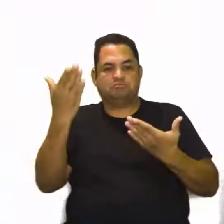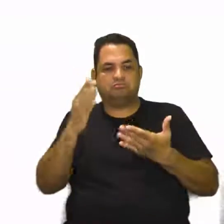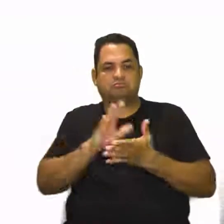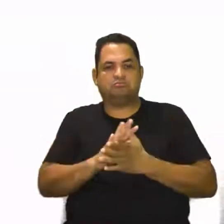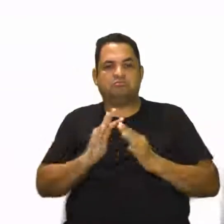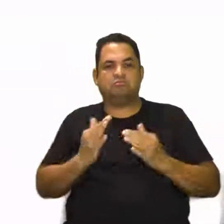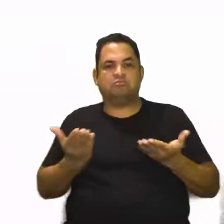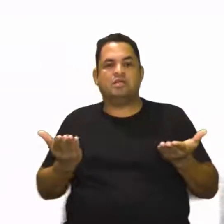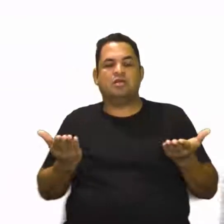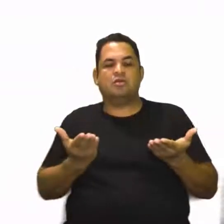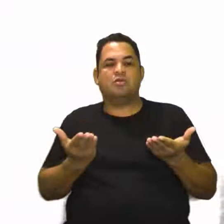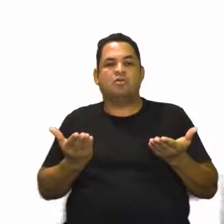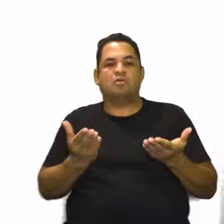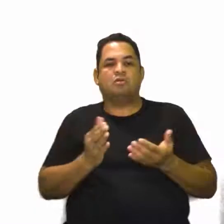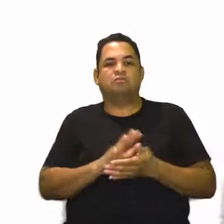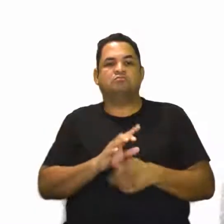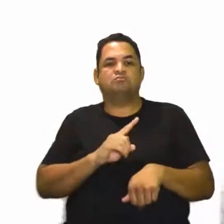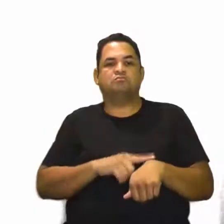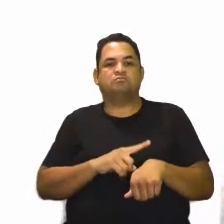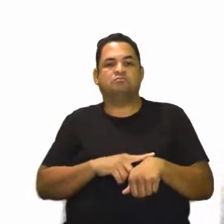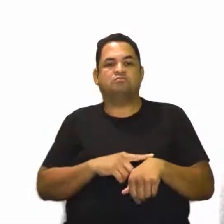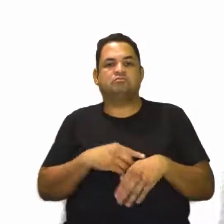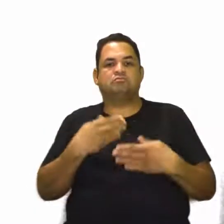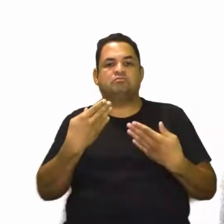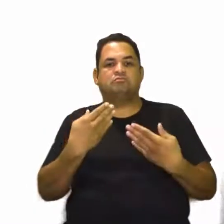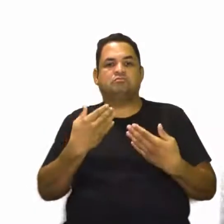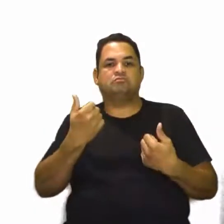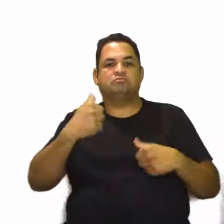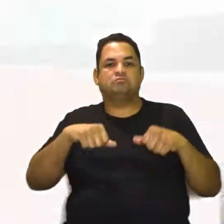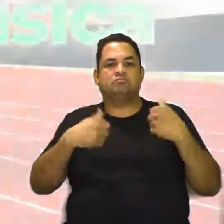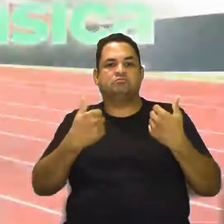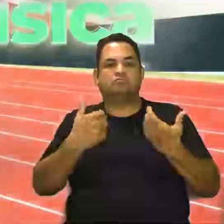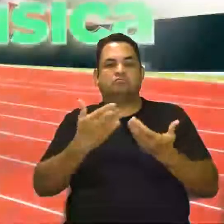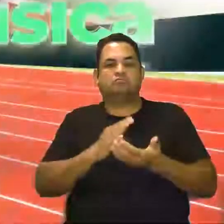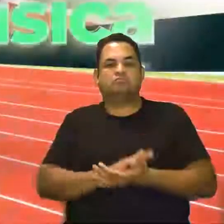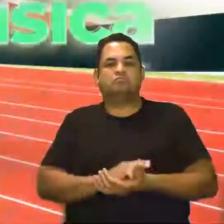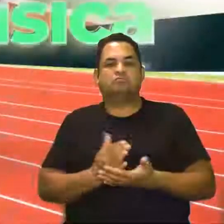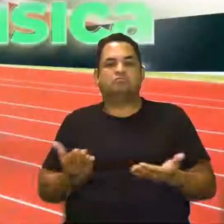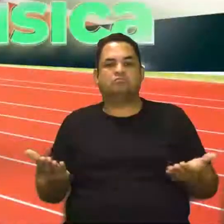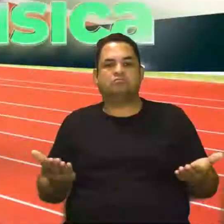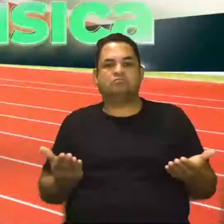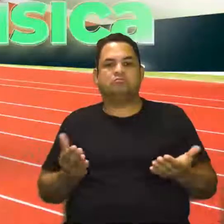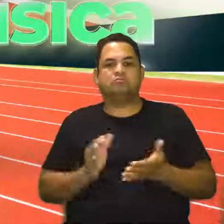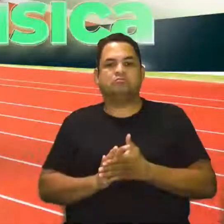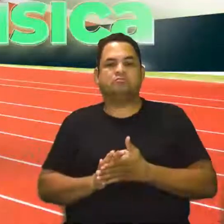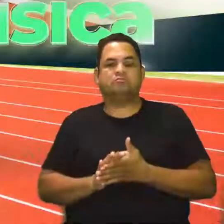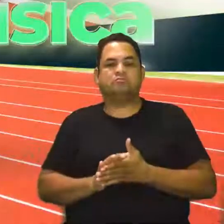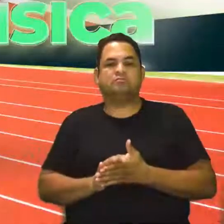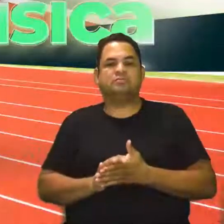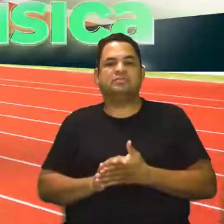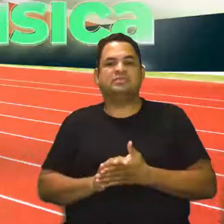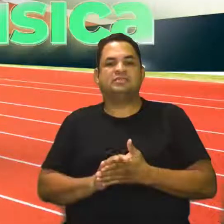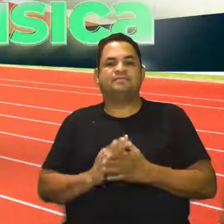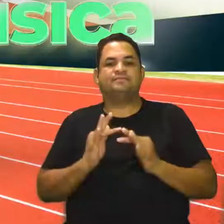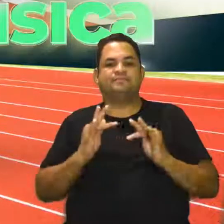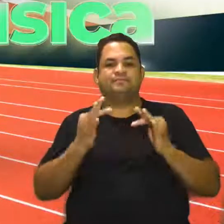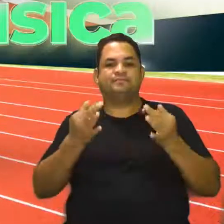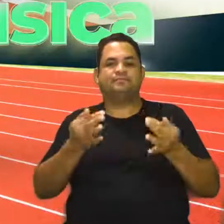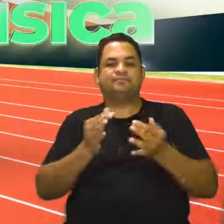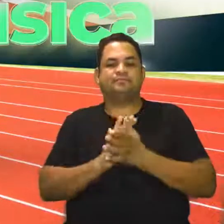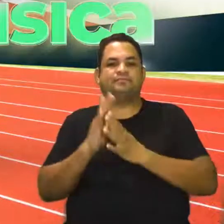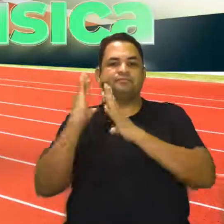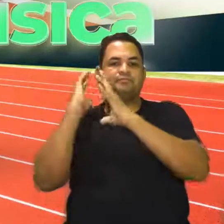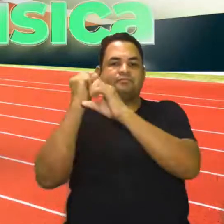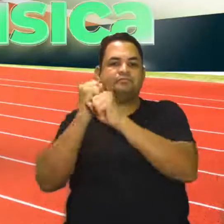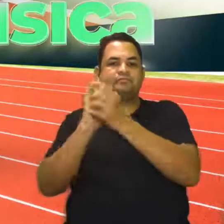nós chegamos na hora da avaliação. Olha que legal, a hora mais top chegou, Vem aqui com a gente. Fechando a nossa